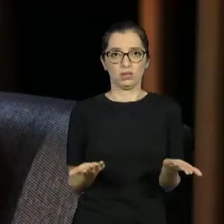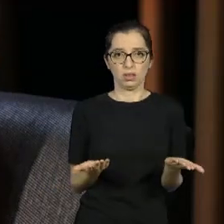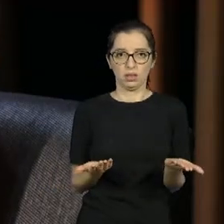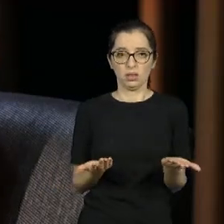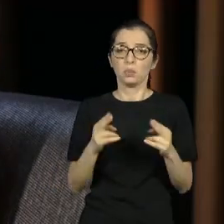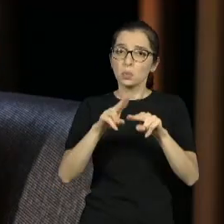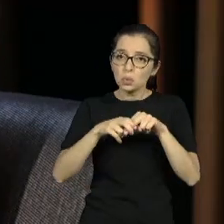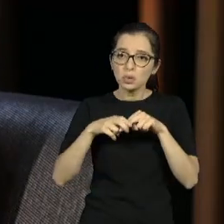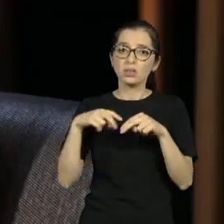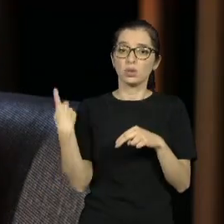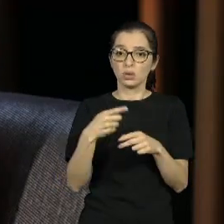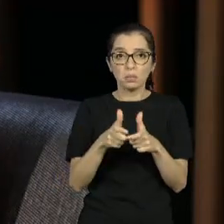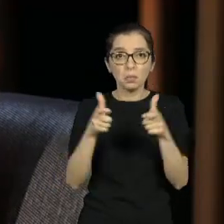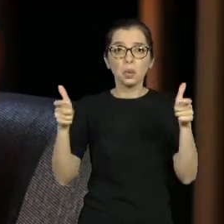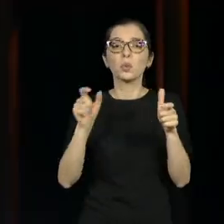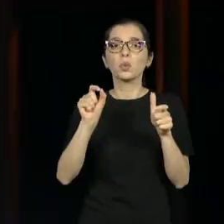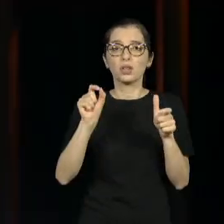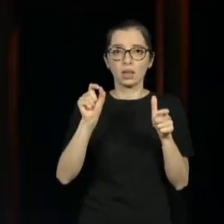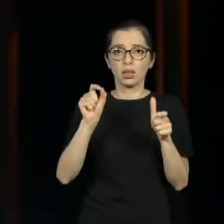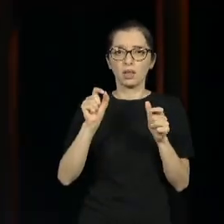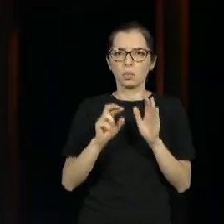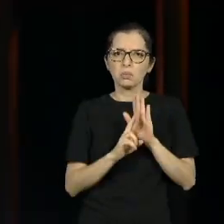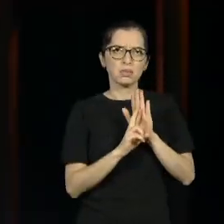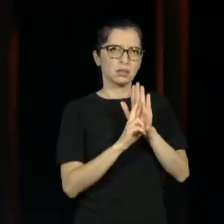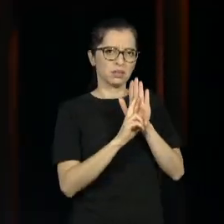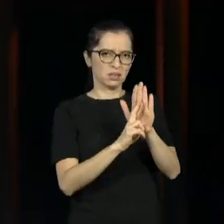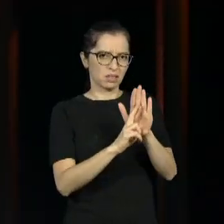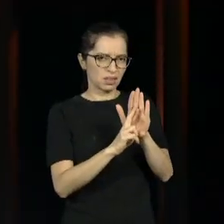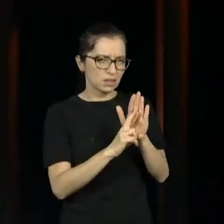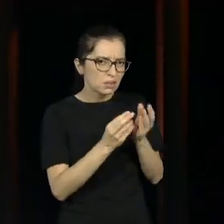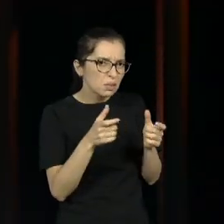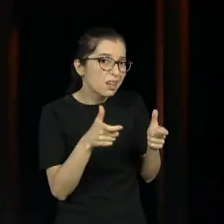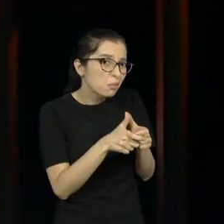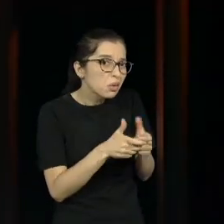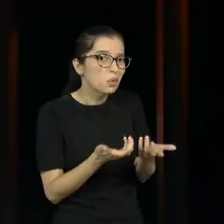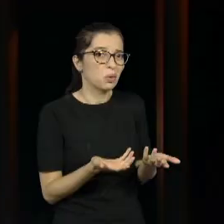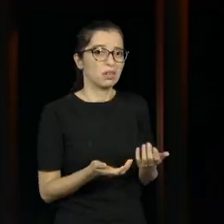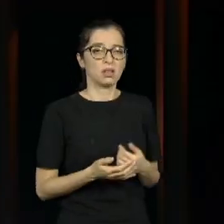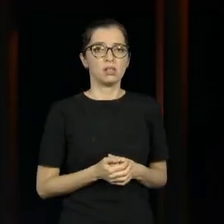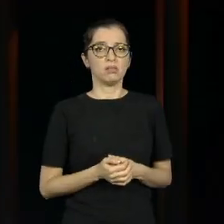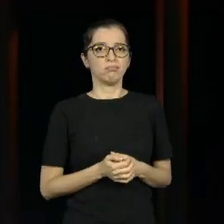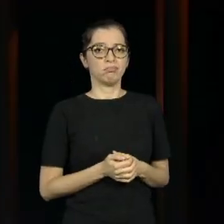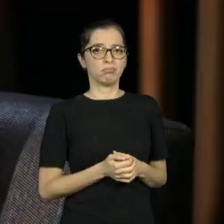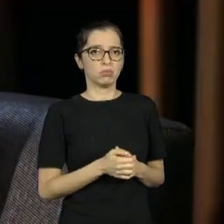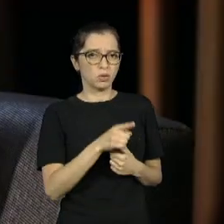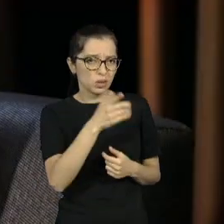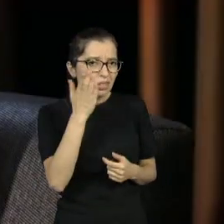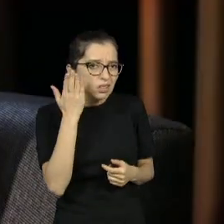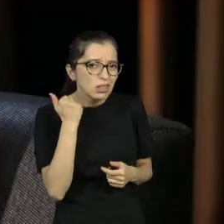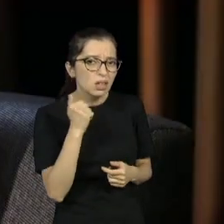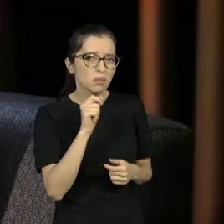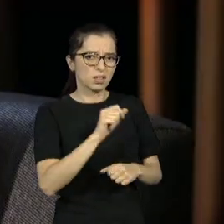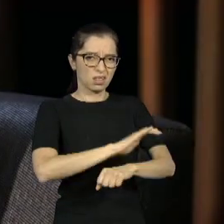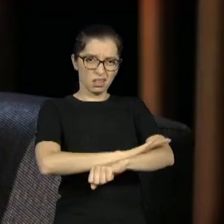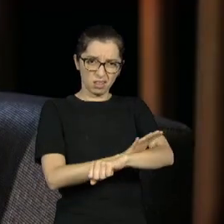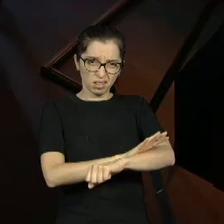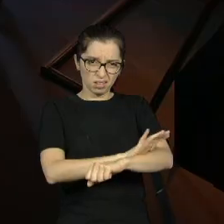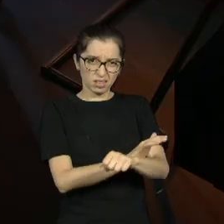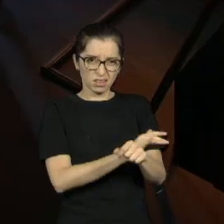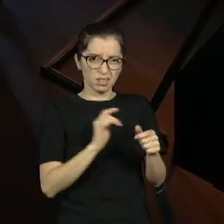minorias na representação Será que nós já entendemos o que que é racismo estrutural não